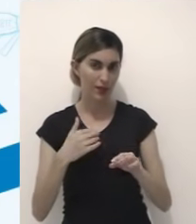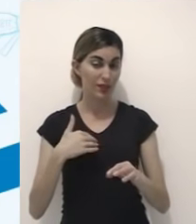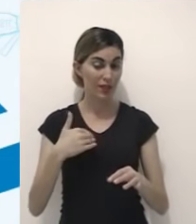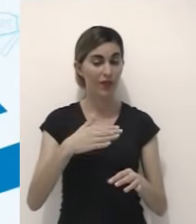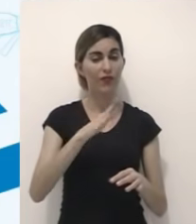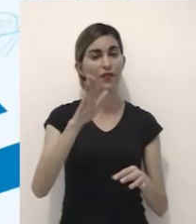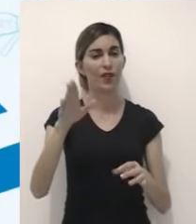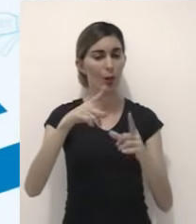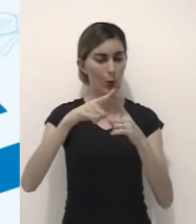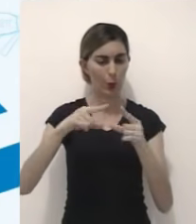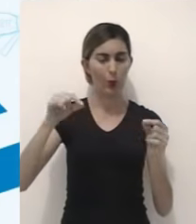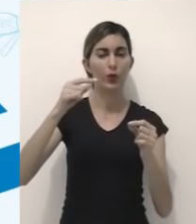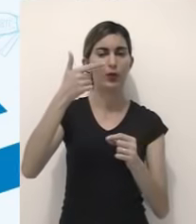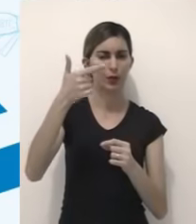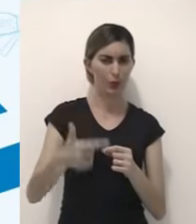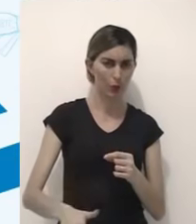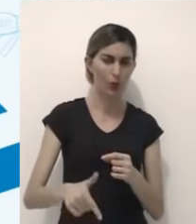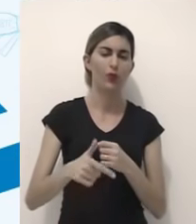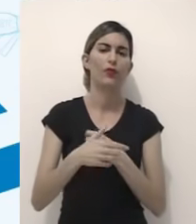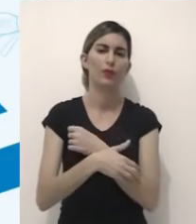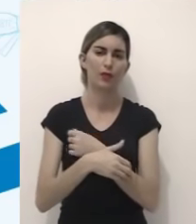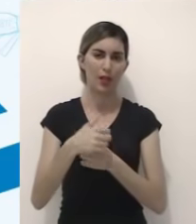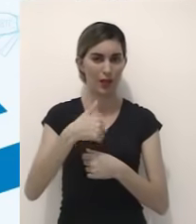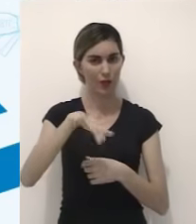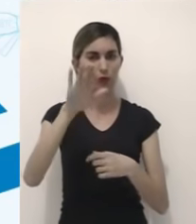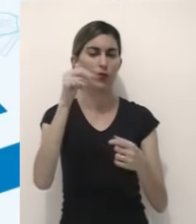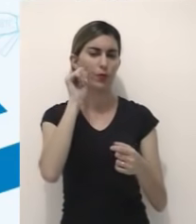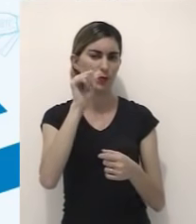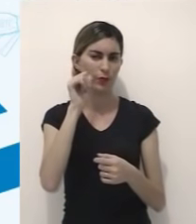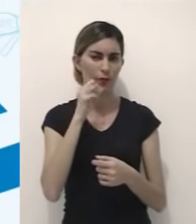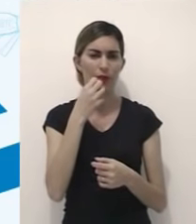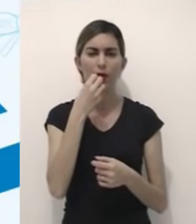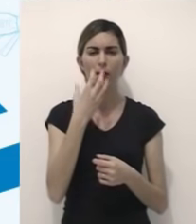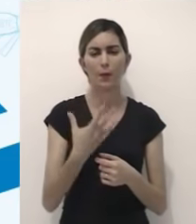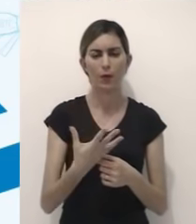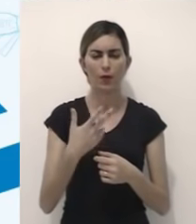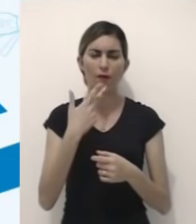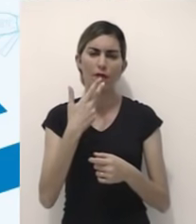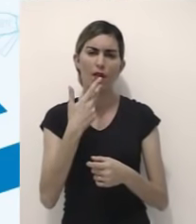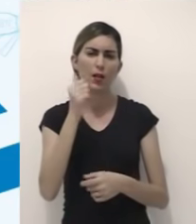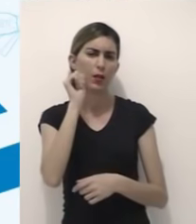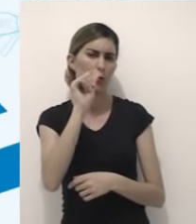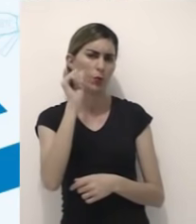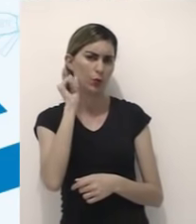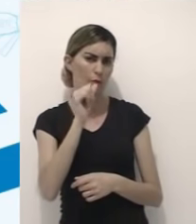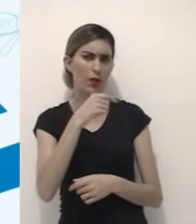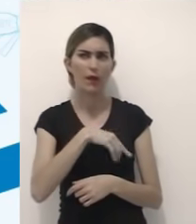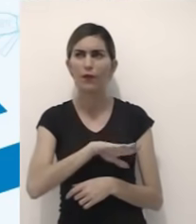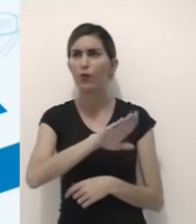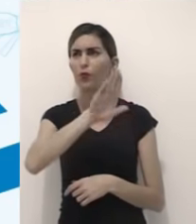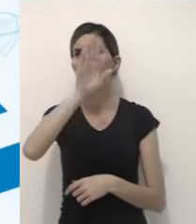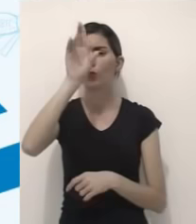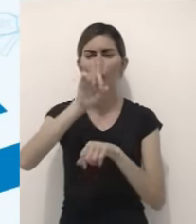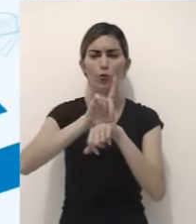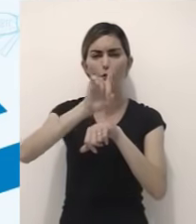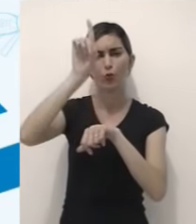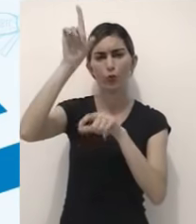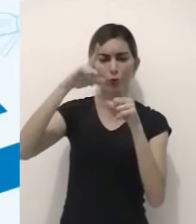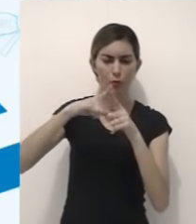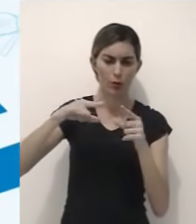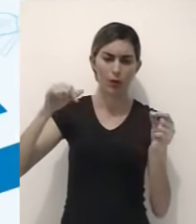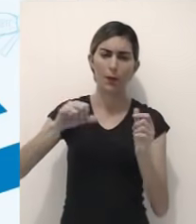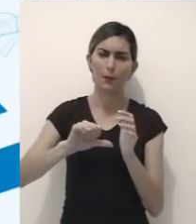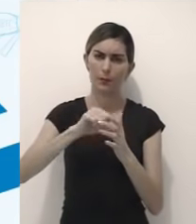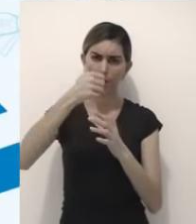Preparem-se, estamos indo para a Lua novamente e agora nós vamos levar mulheres. Bom, falando em mulher ir para a Lua,